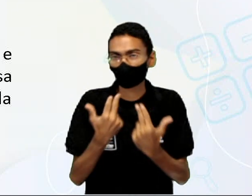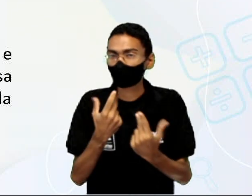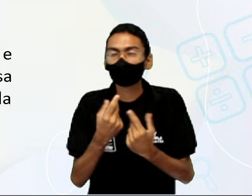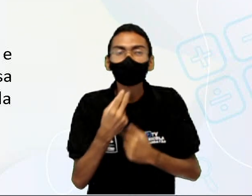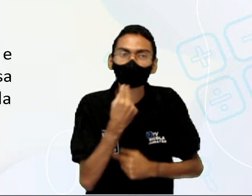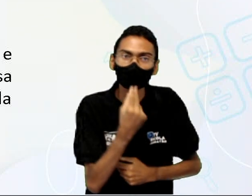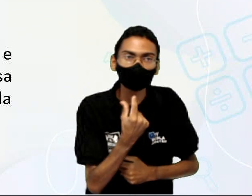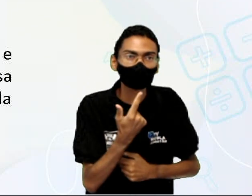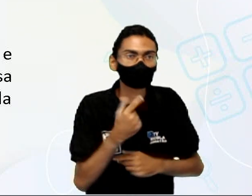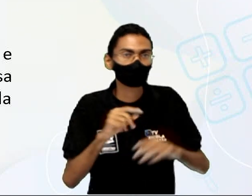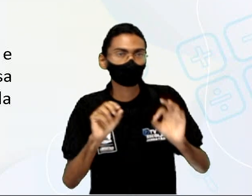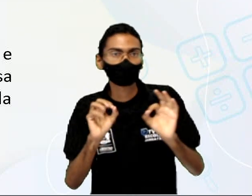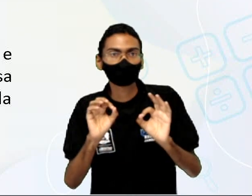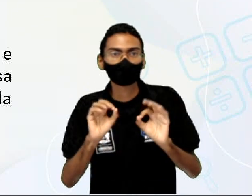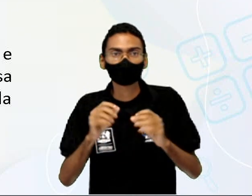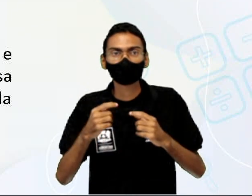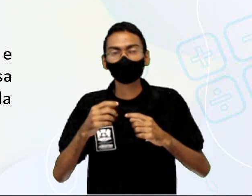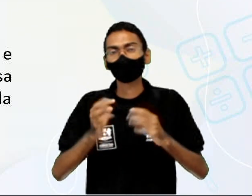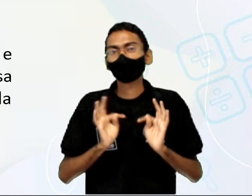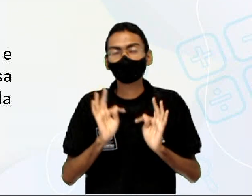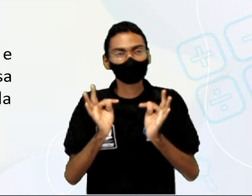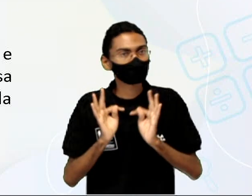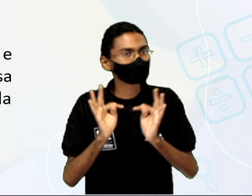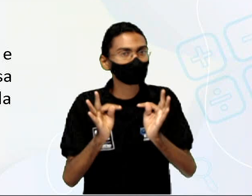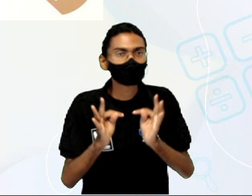materiais, entre outras.